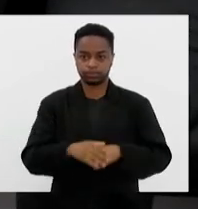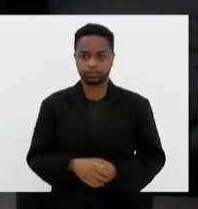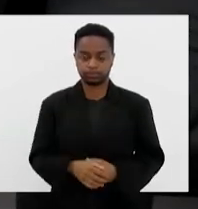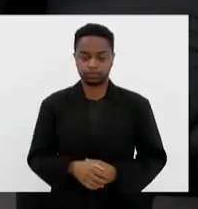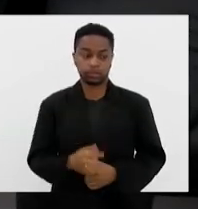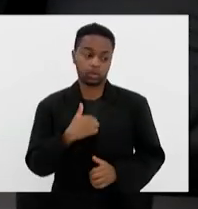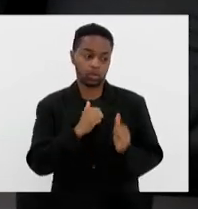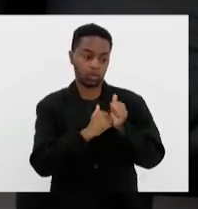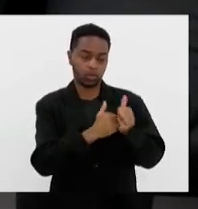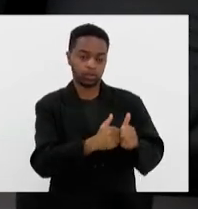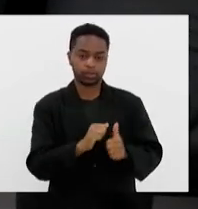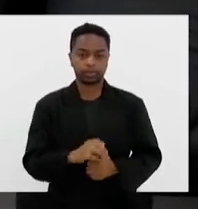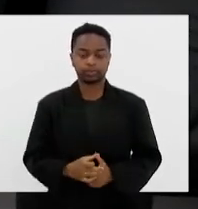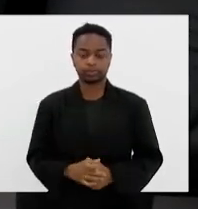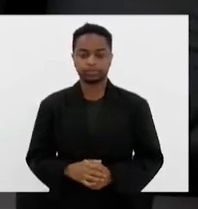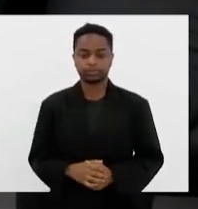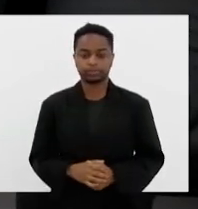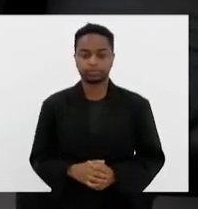E